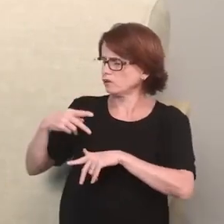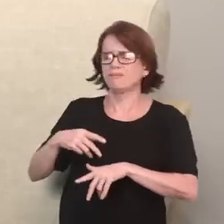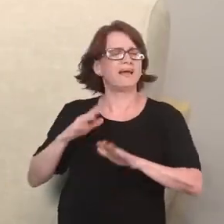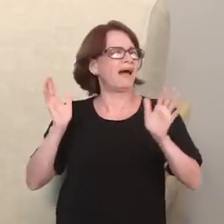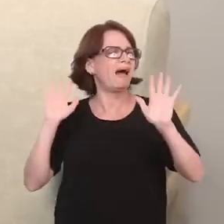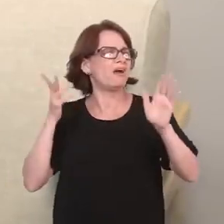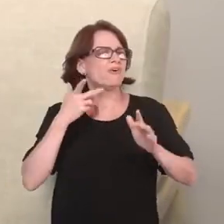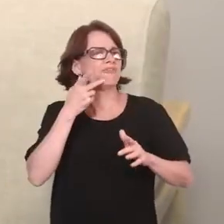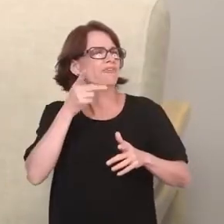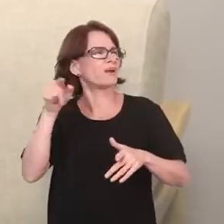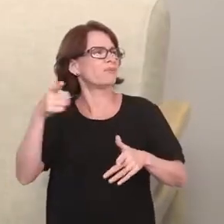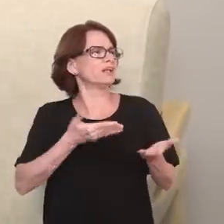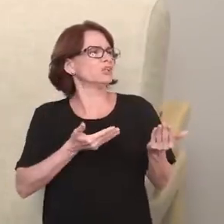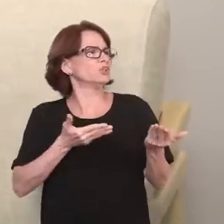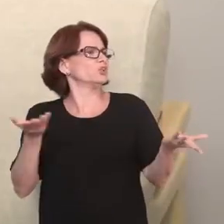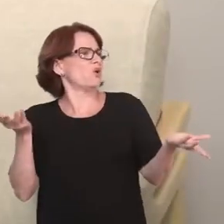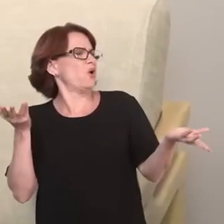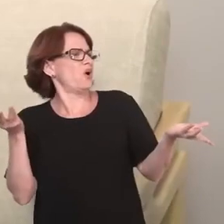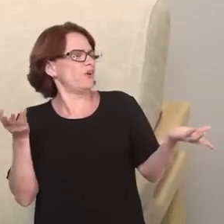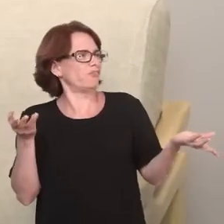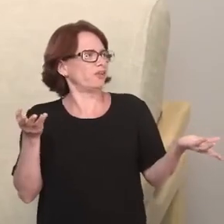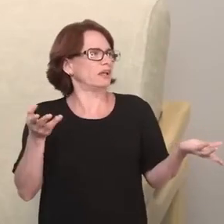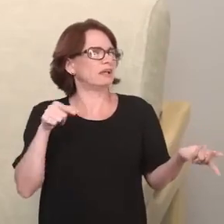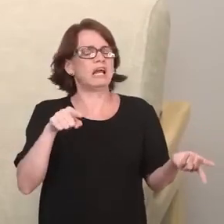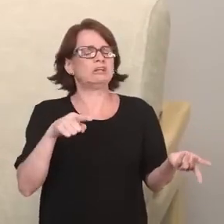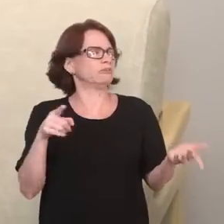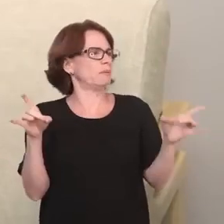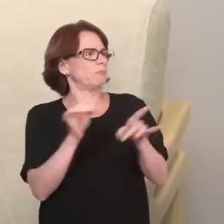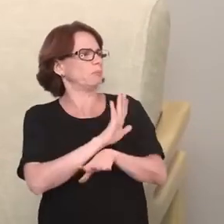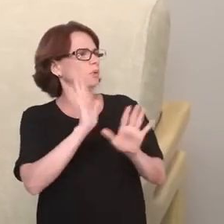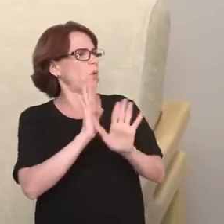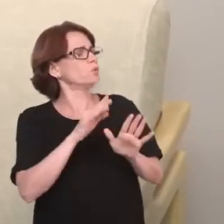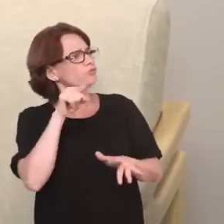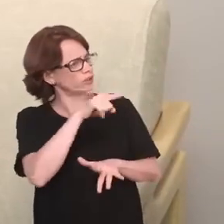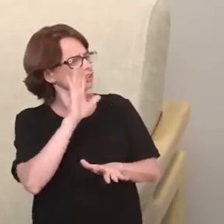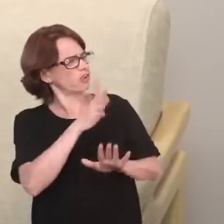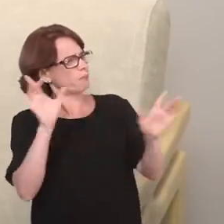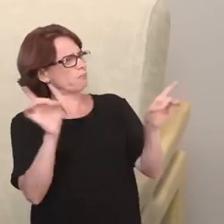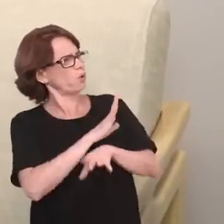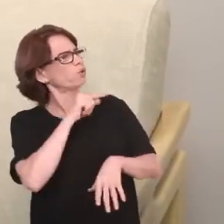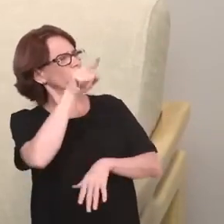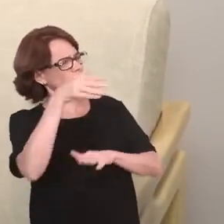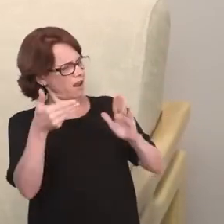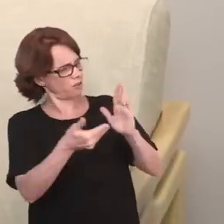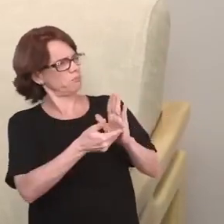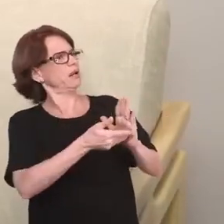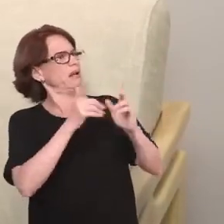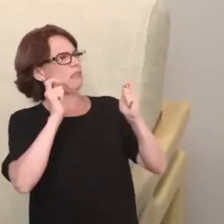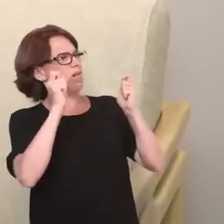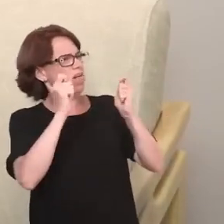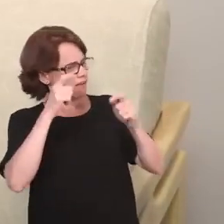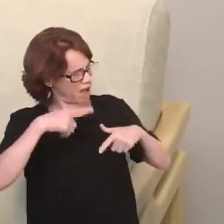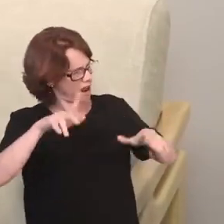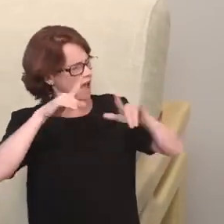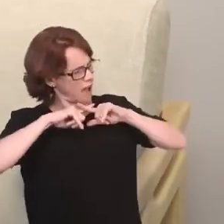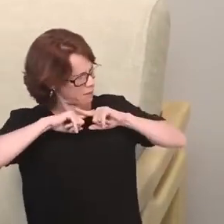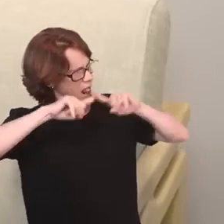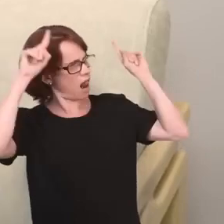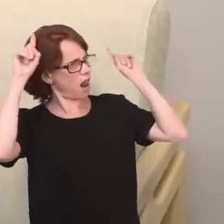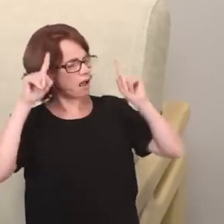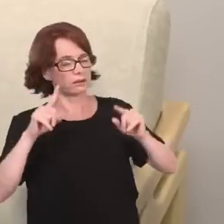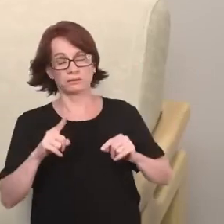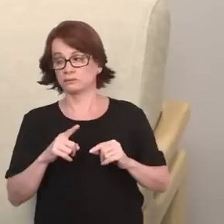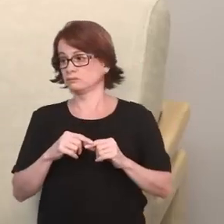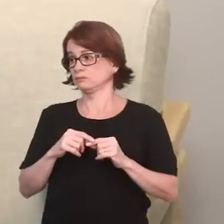a fralda, que já quer ser deputado. Você não, você tem que ir, você tá preparada, vai lá botar fogo naquele plenário. E daí começou a enlouquecer,